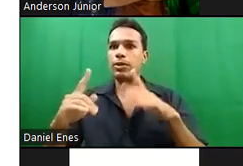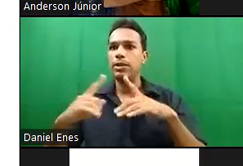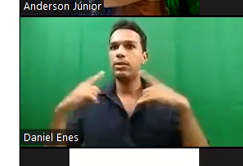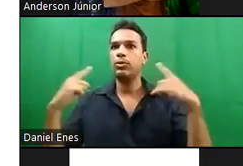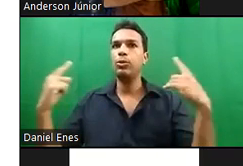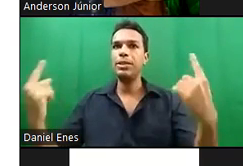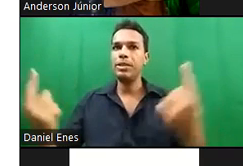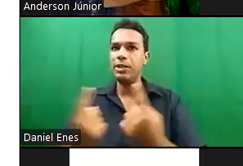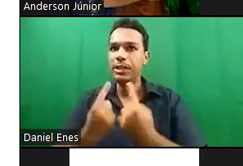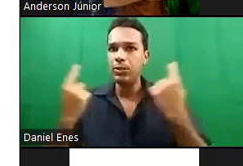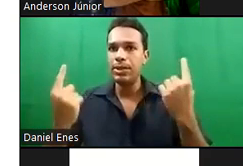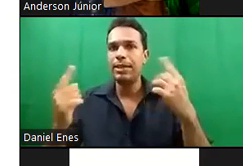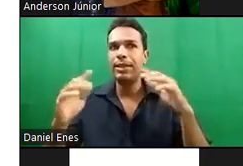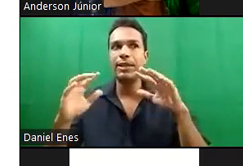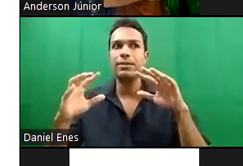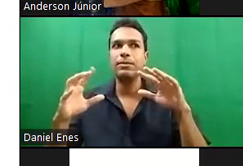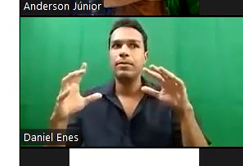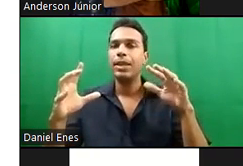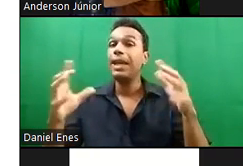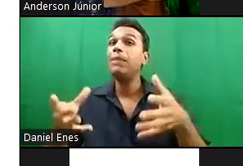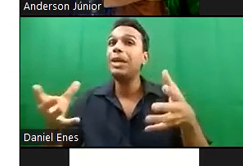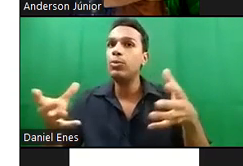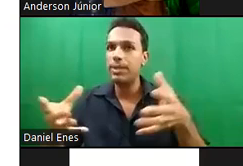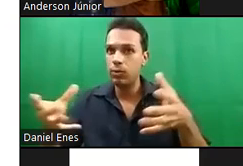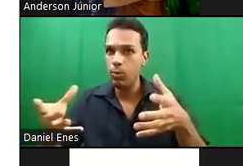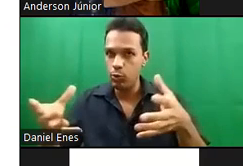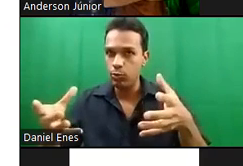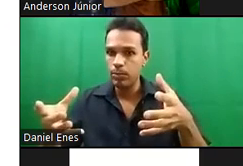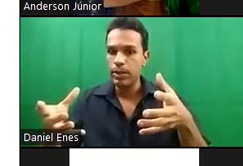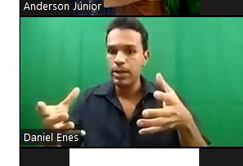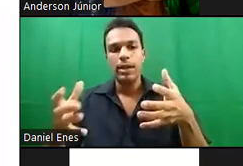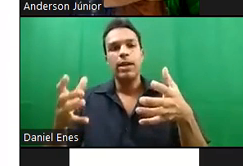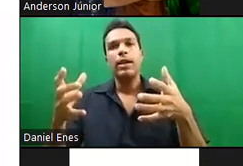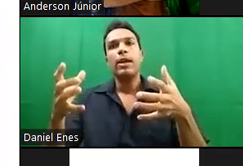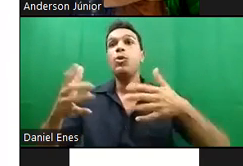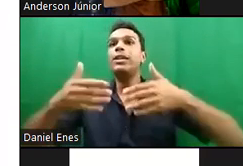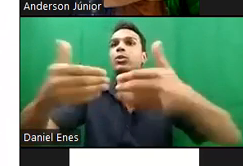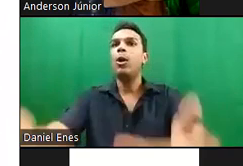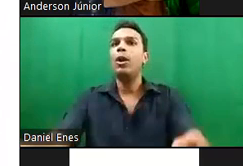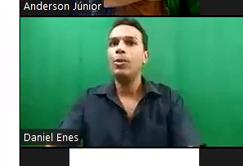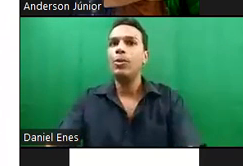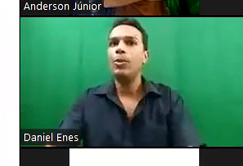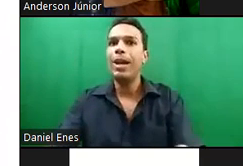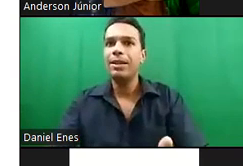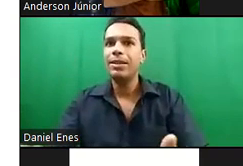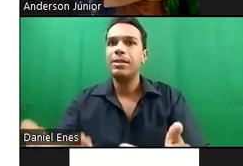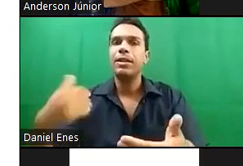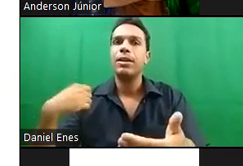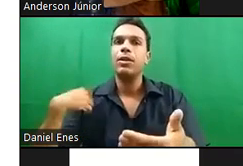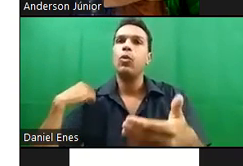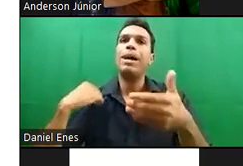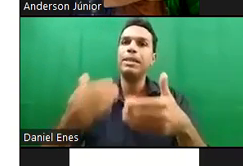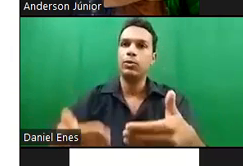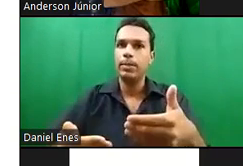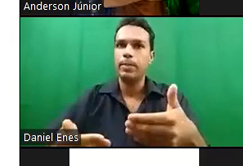Ou seja, todas as línguas ela têm elementos em comum, o que tornam elas